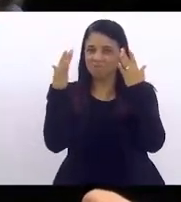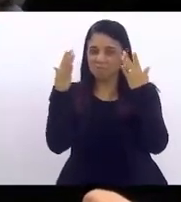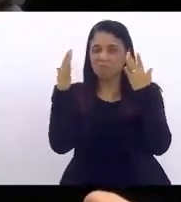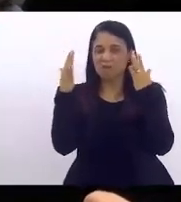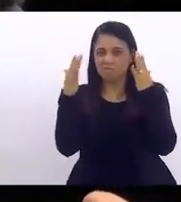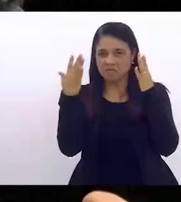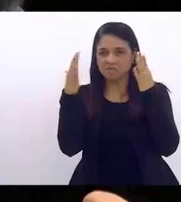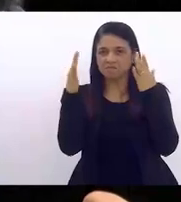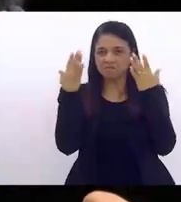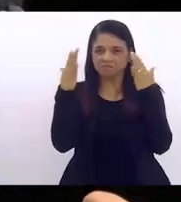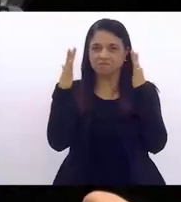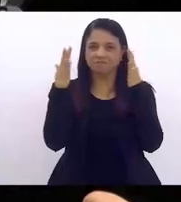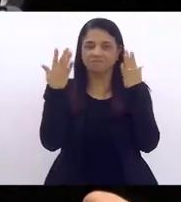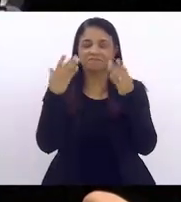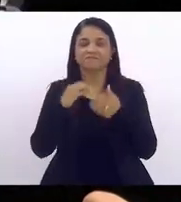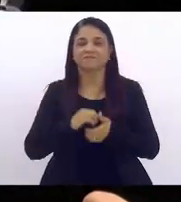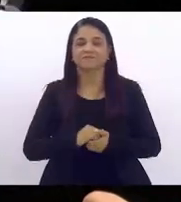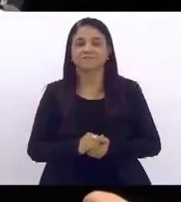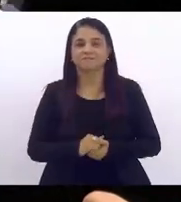Parabéns,